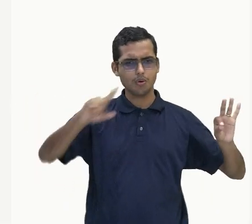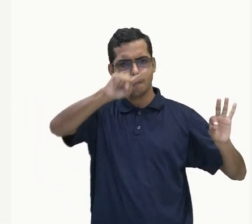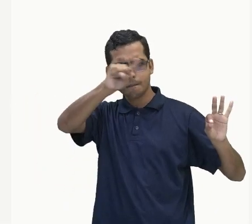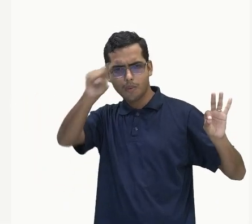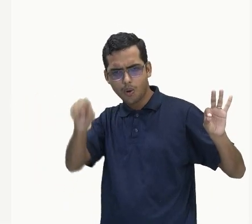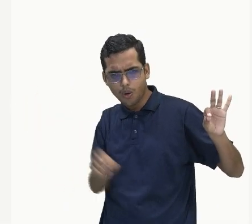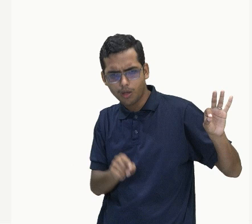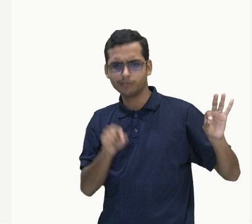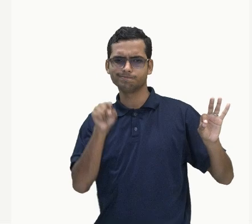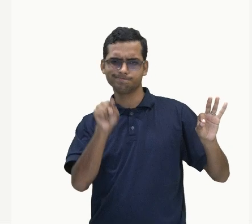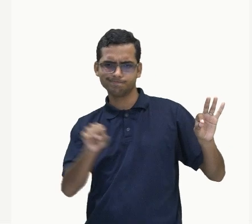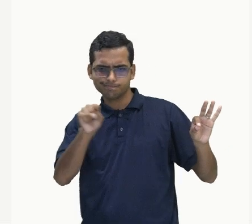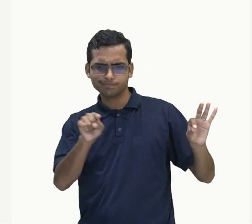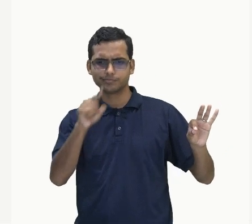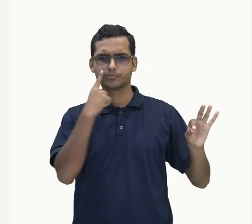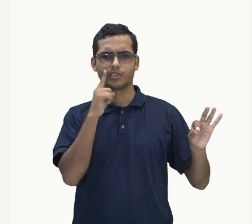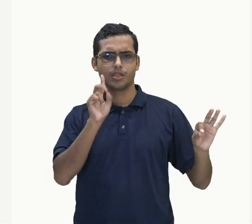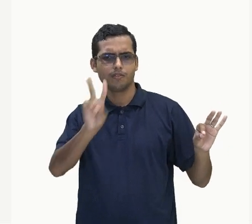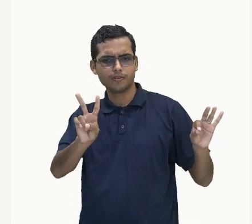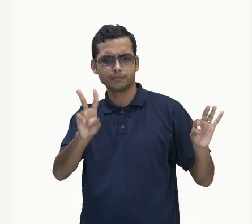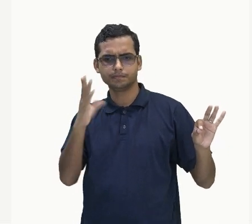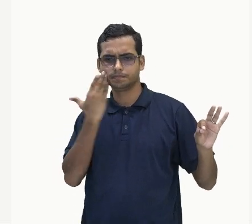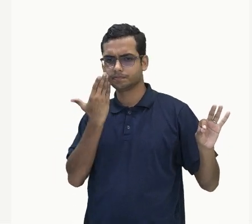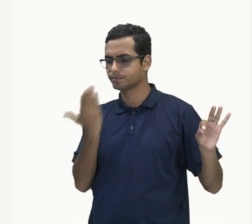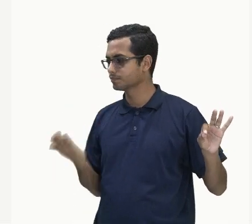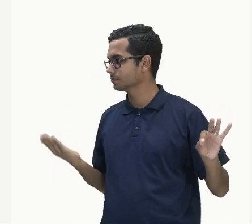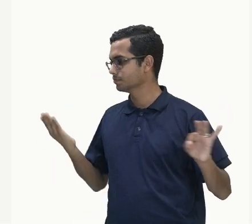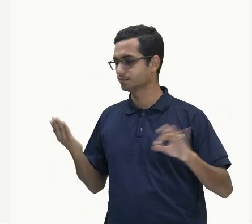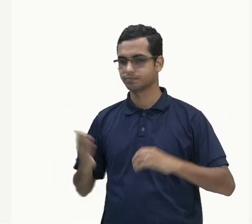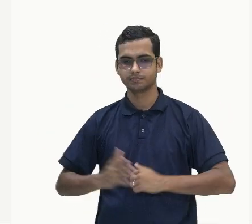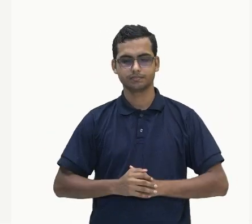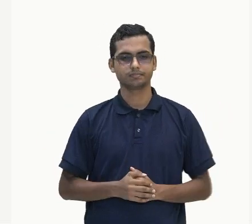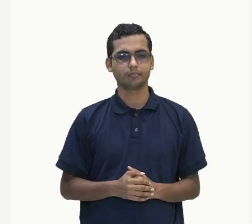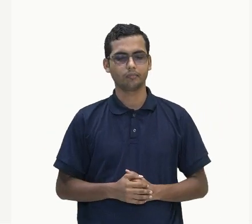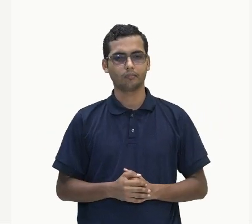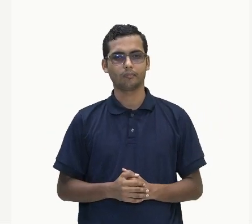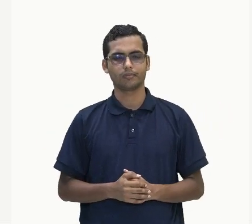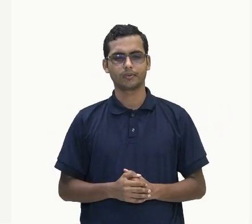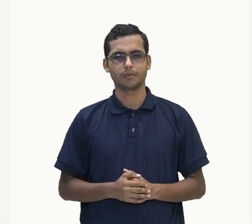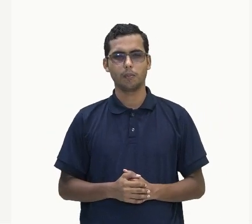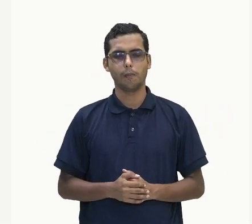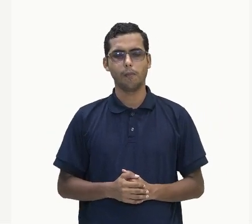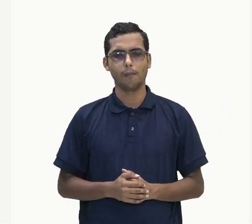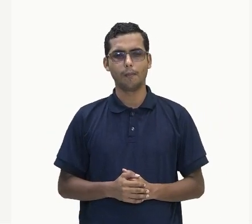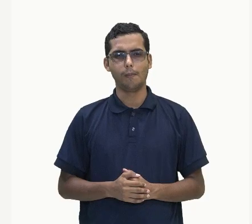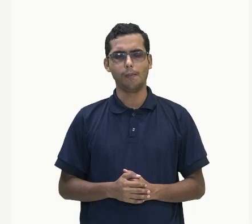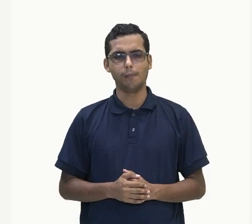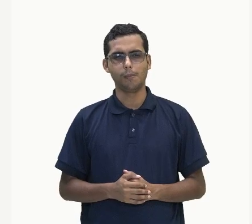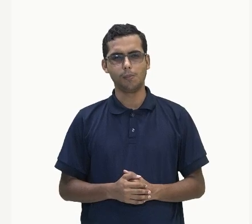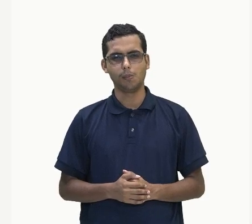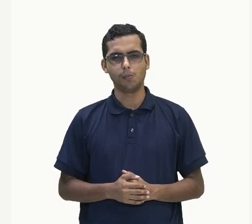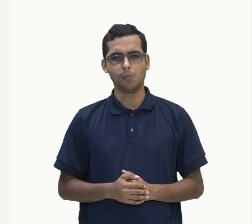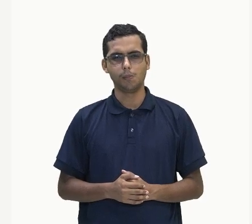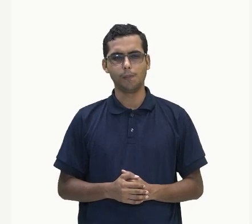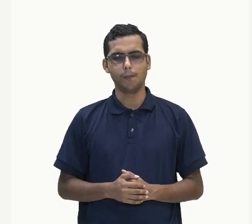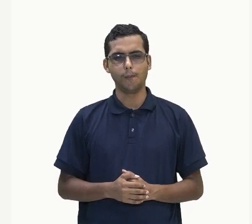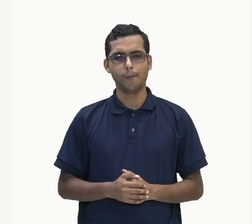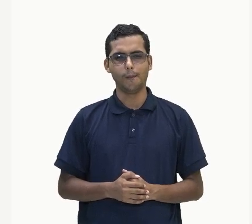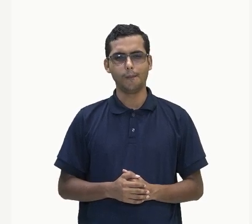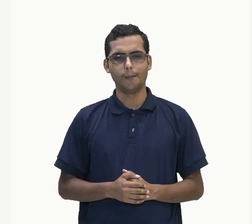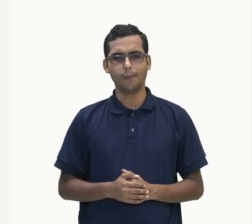desse lado aqui do espelho. Agora, a forma com que o raio incide no